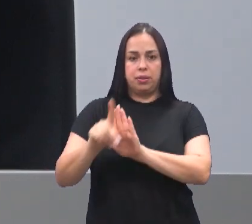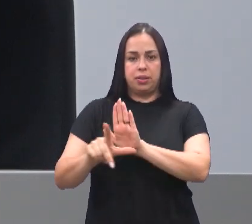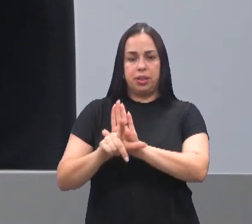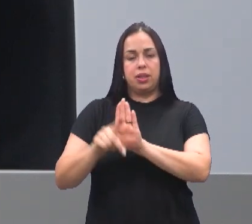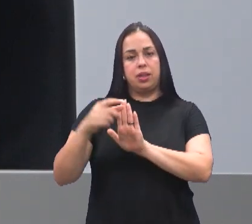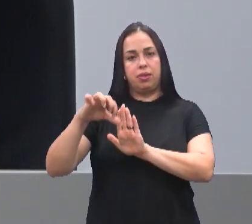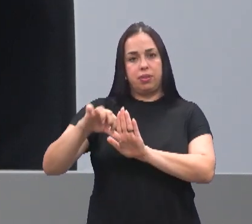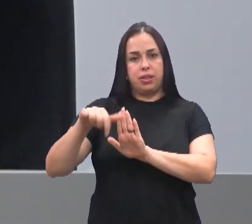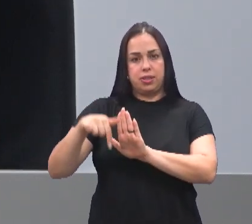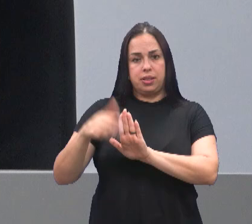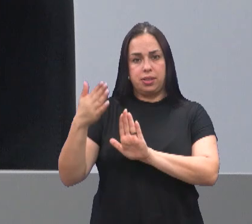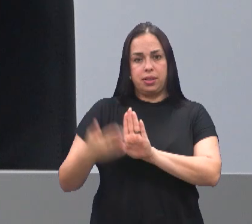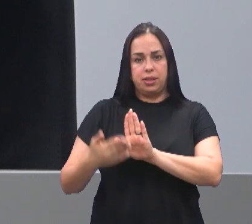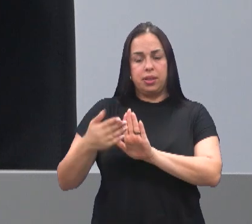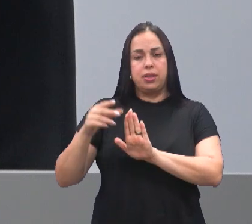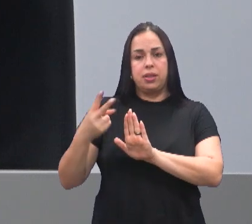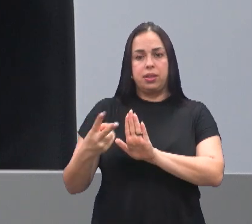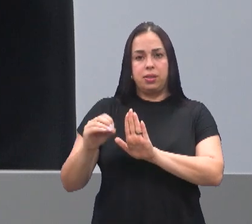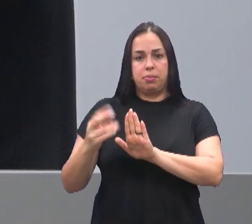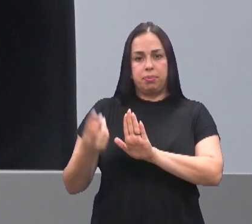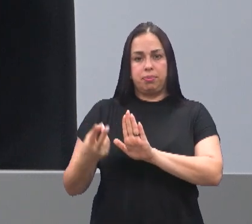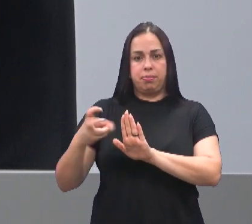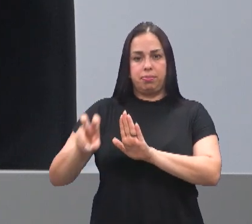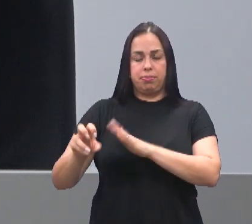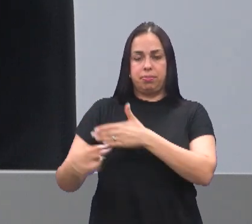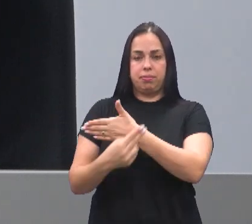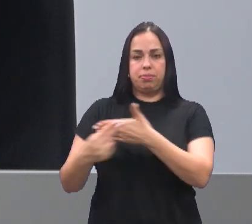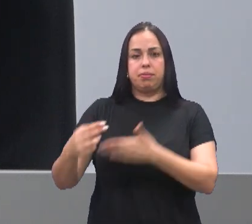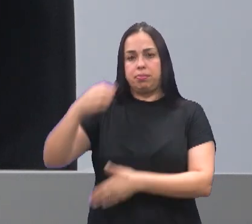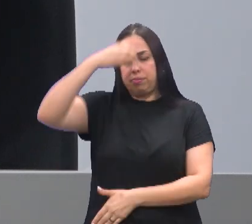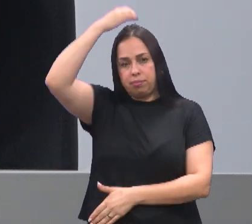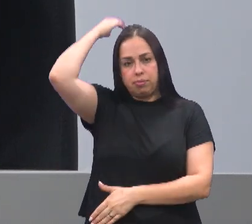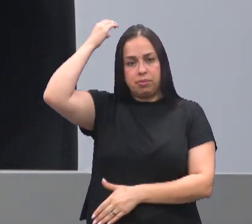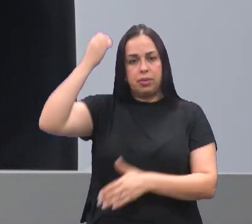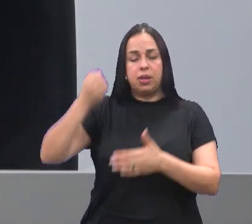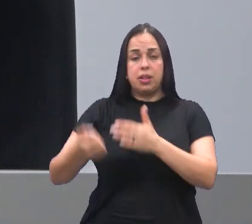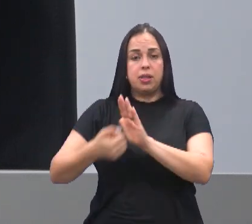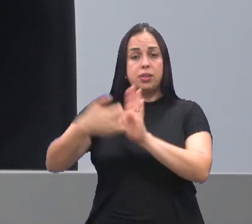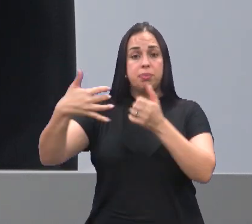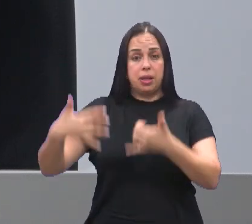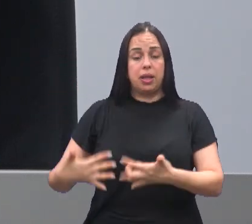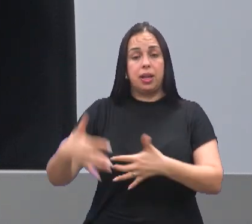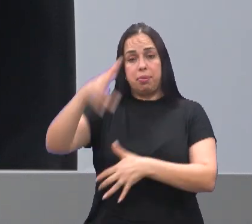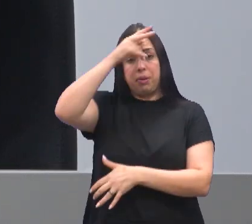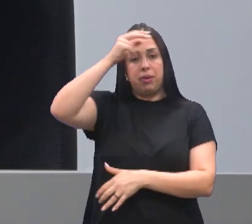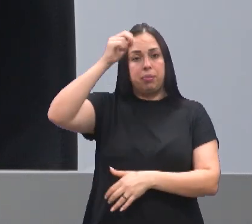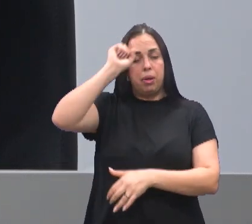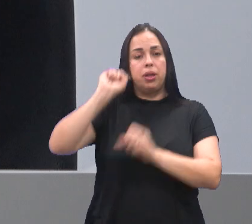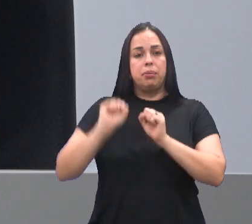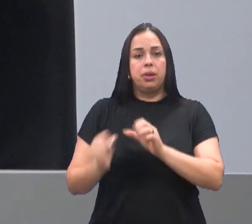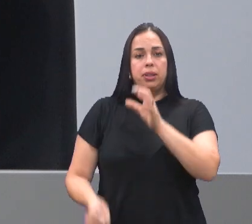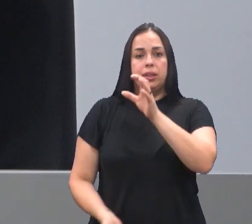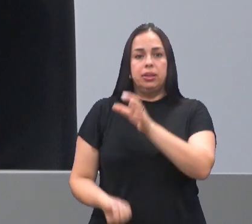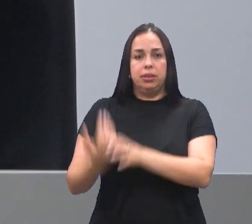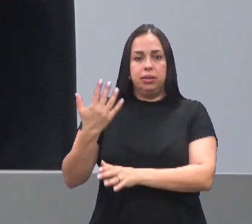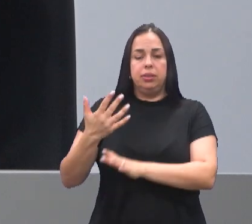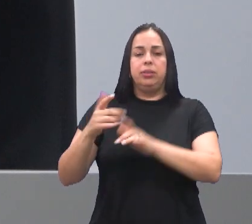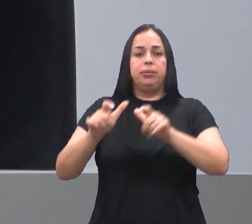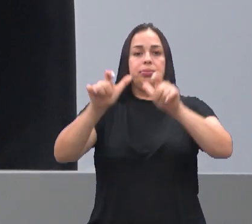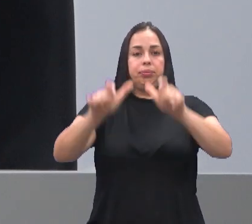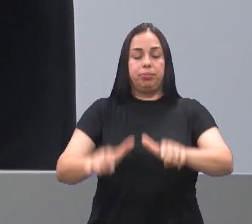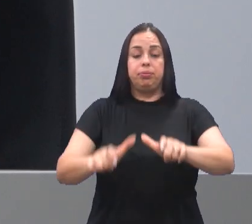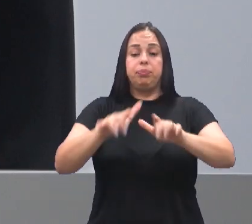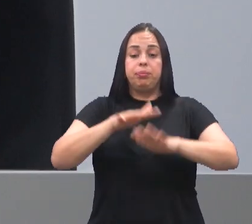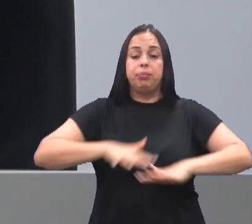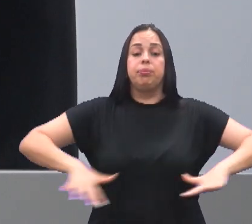97/2025, autoria vereador Carlos Abranches. Autoriza o Poder Executivo a instituir o programa Vaga Verde no município de